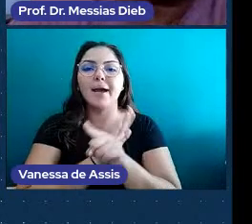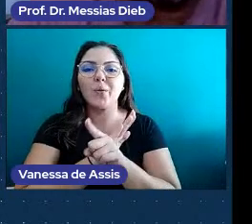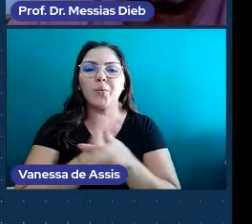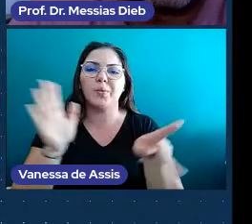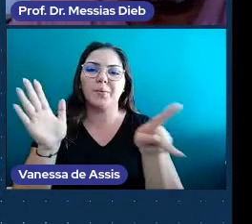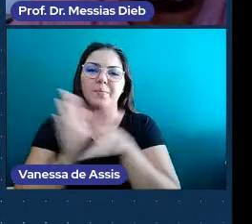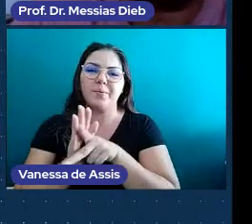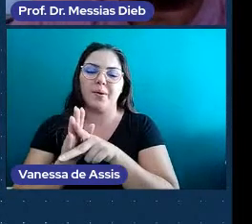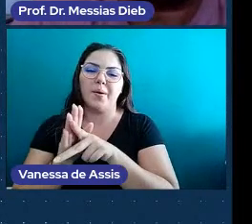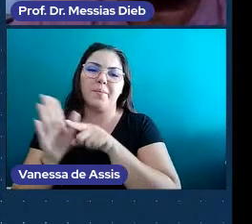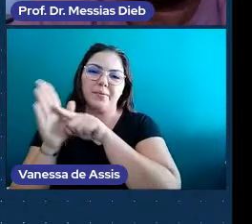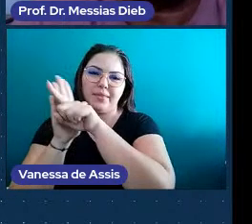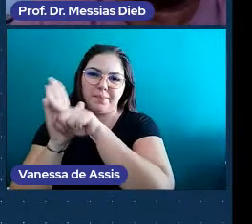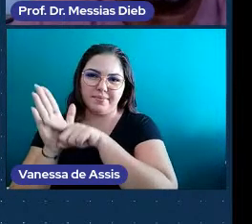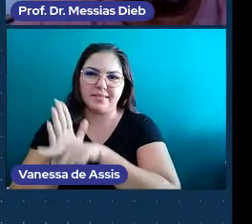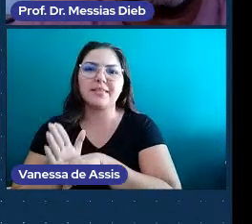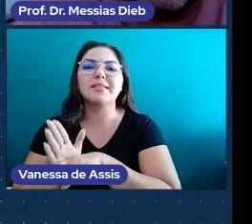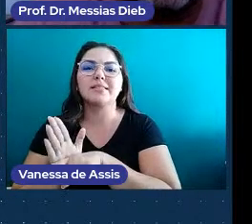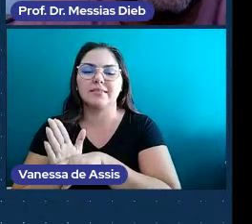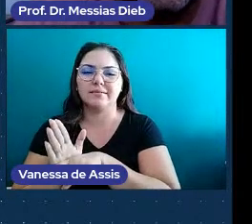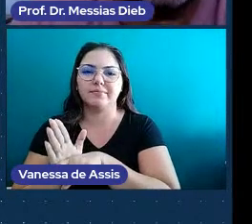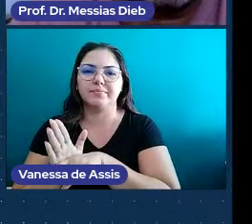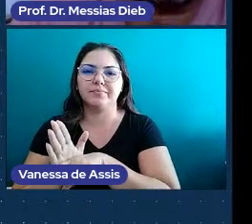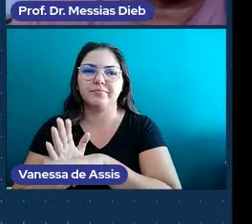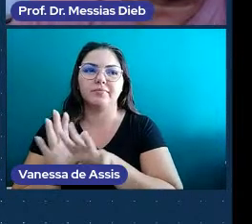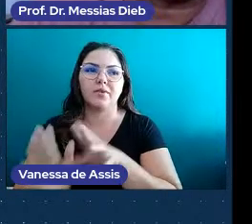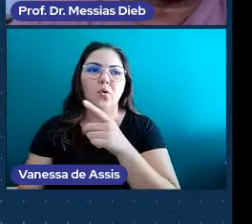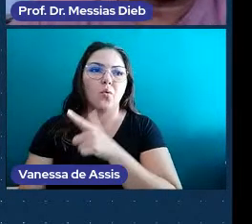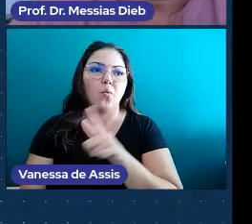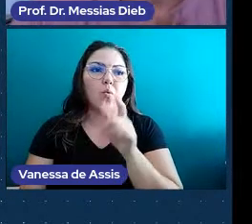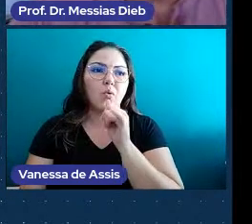um outro exemplo rapidinho de delimitação, né?